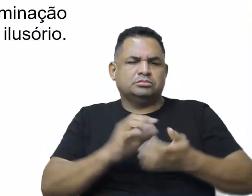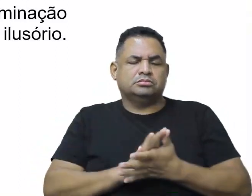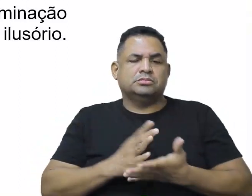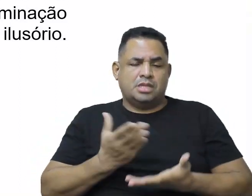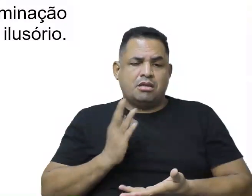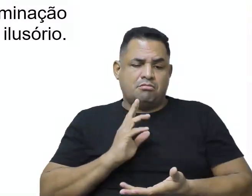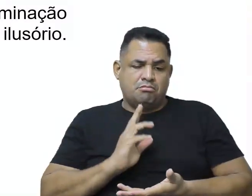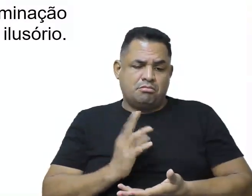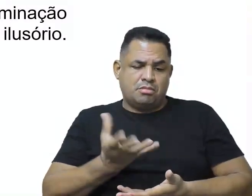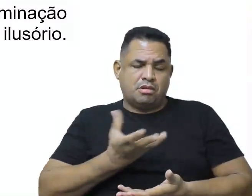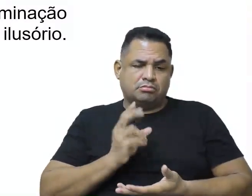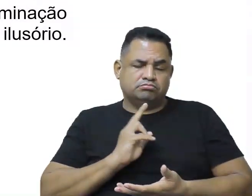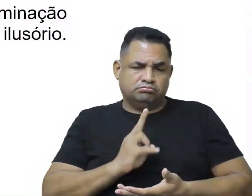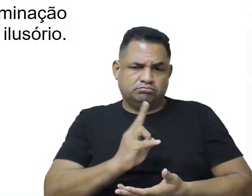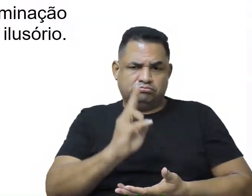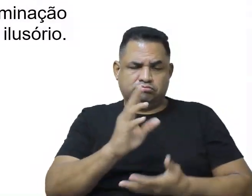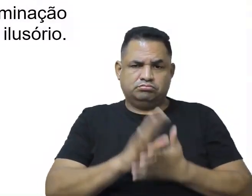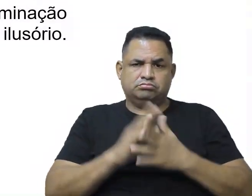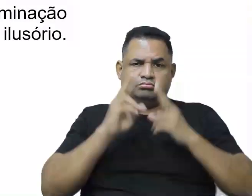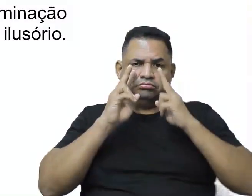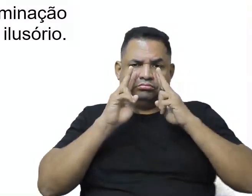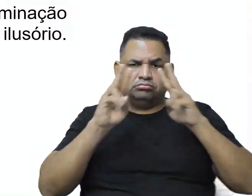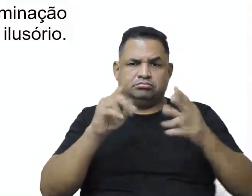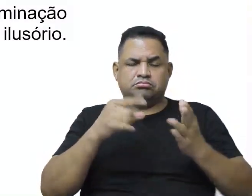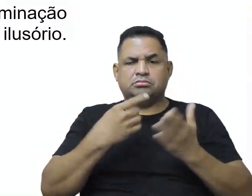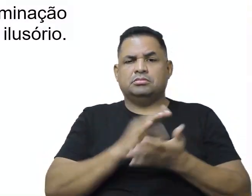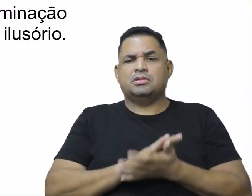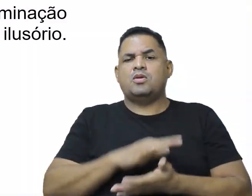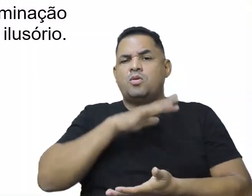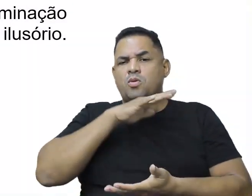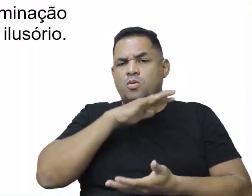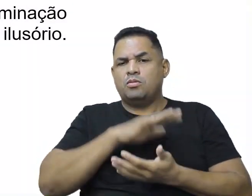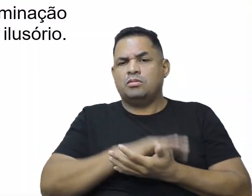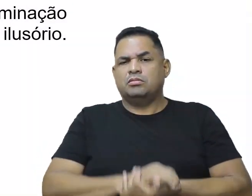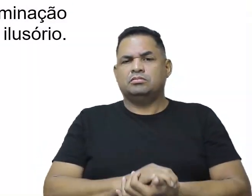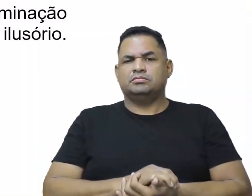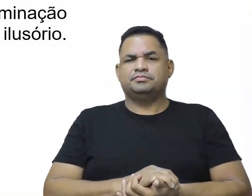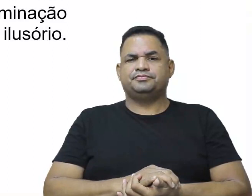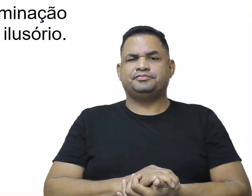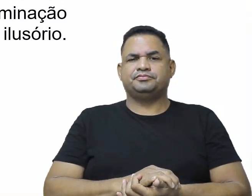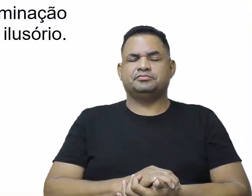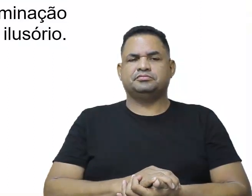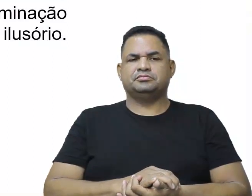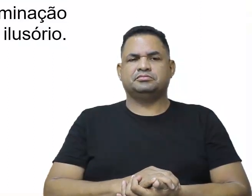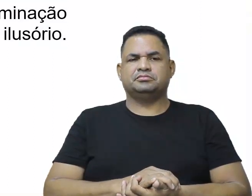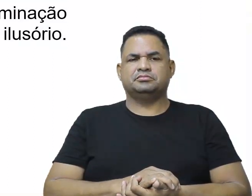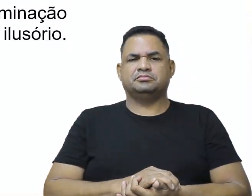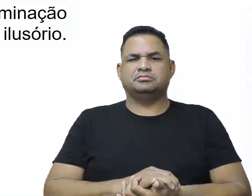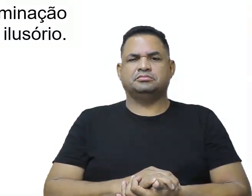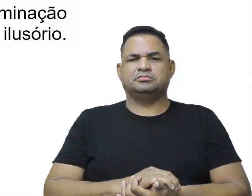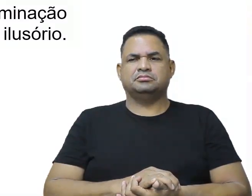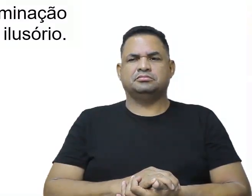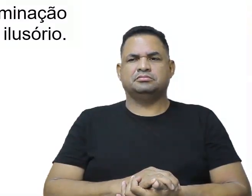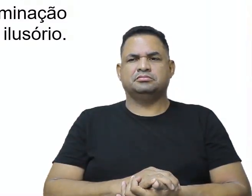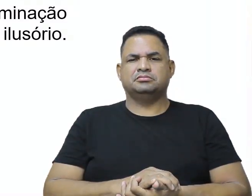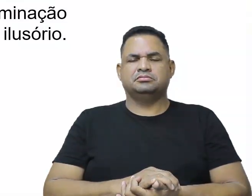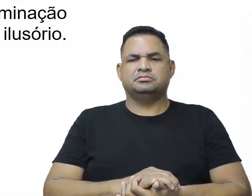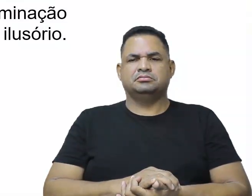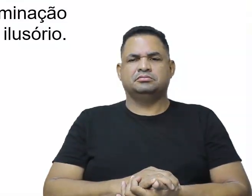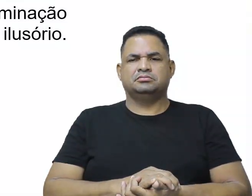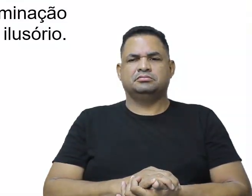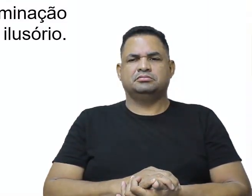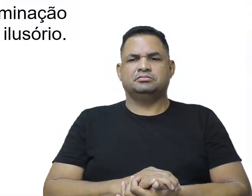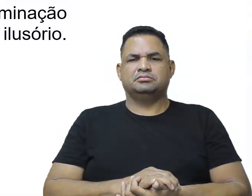que se perpetue e essa é a visão negativa da ideologia Tá certo e essa é a questão aí que tá